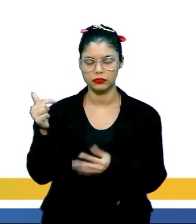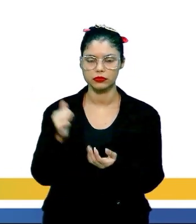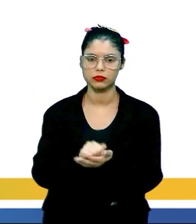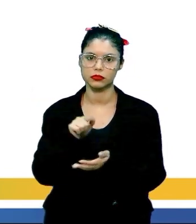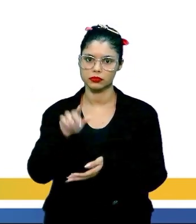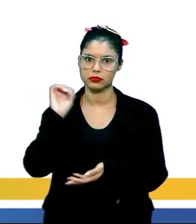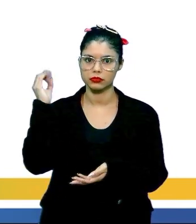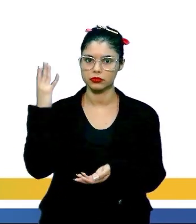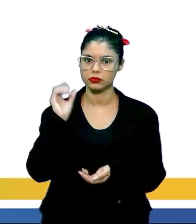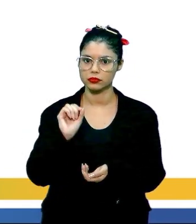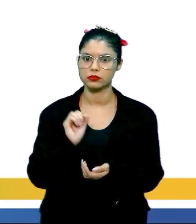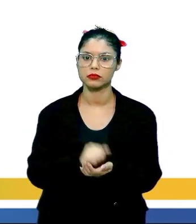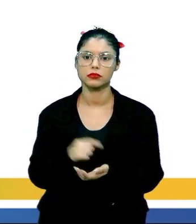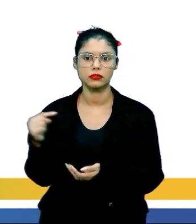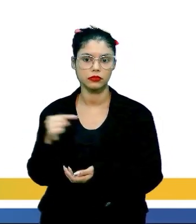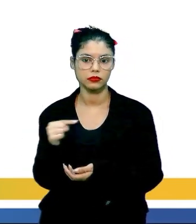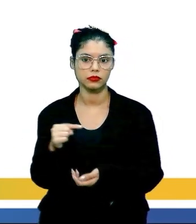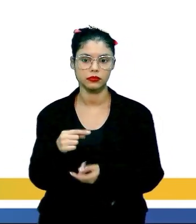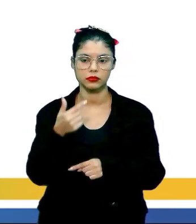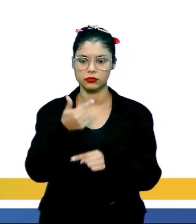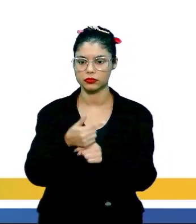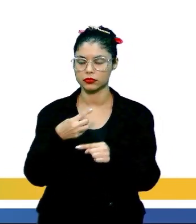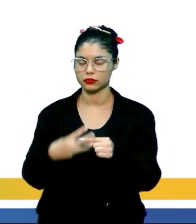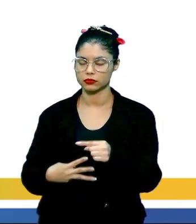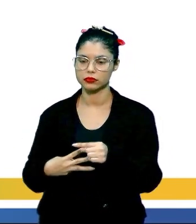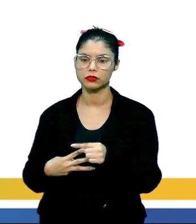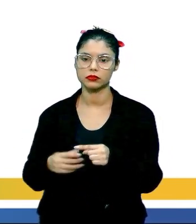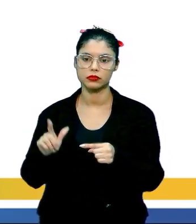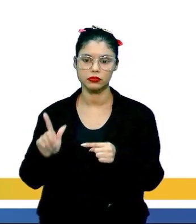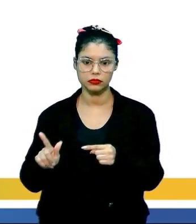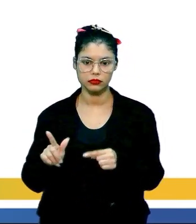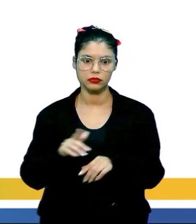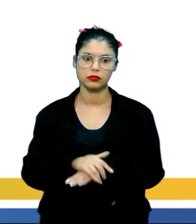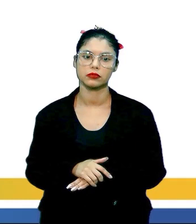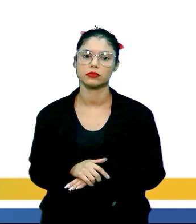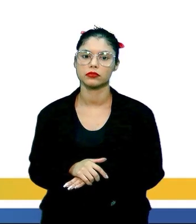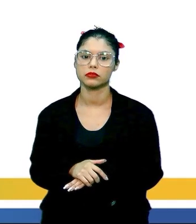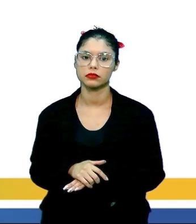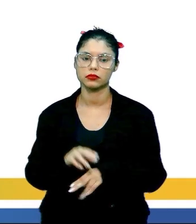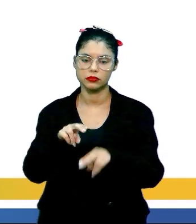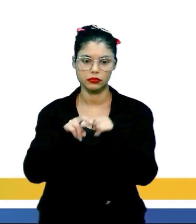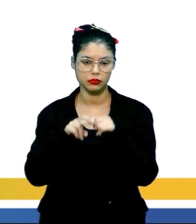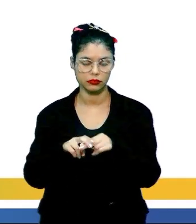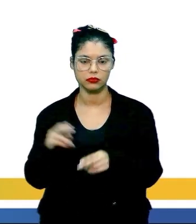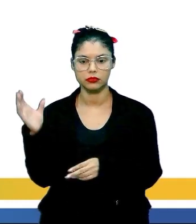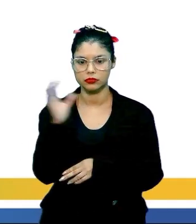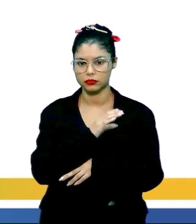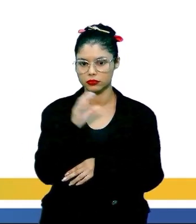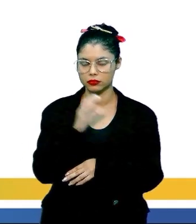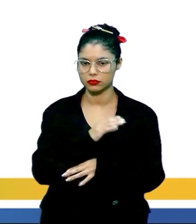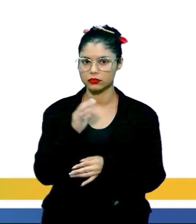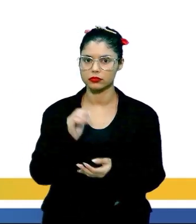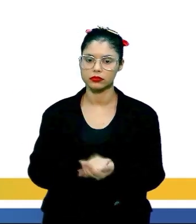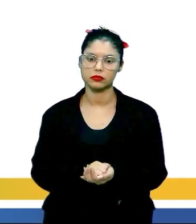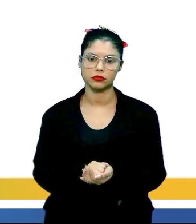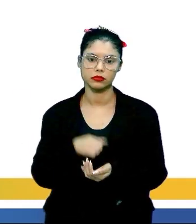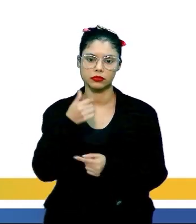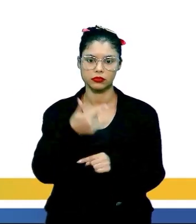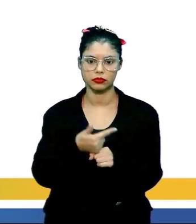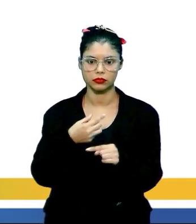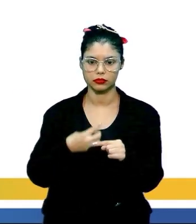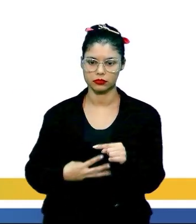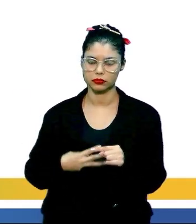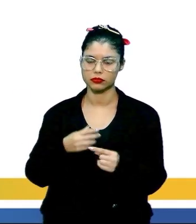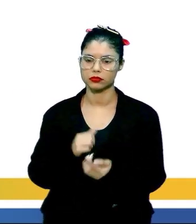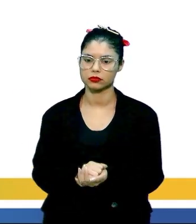Neste caso, temos menos 2 terços de uma gravidade. Portanto, observa-se que a aceleração